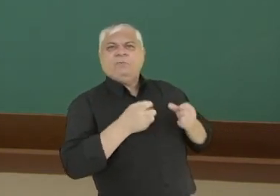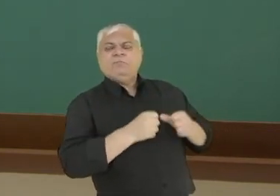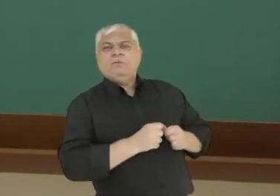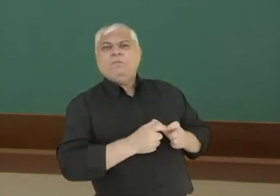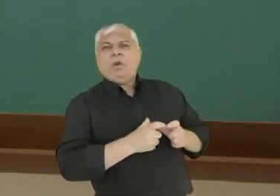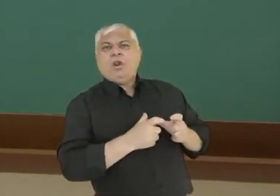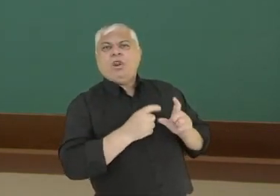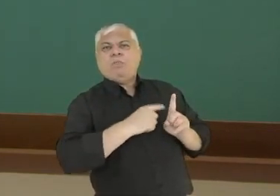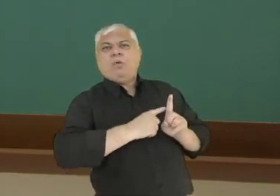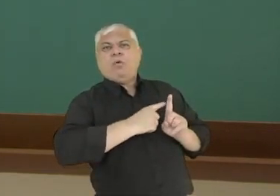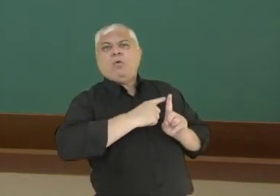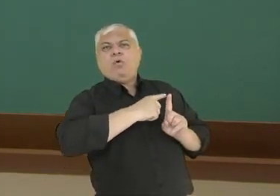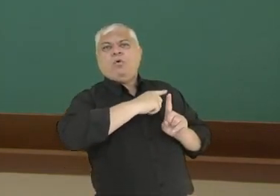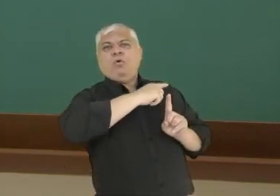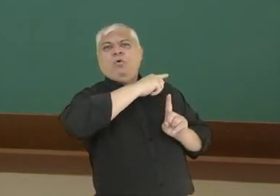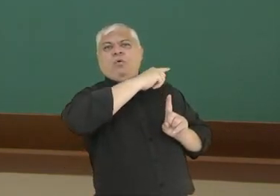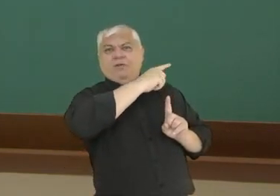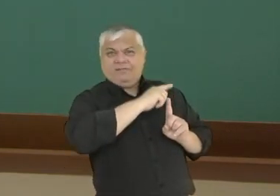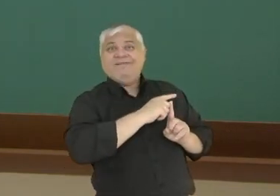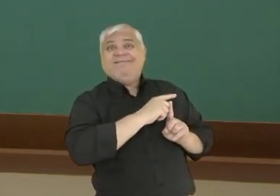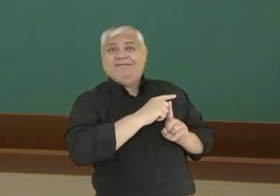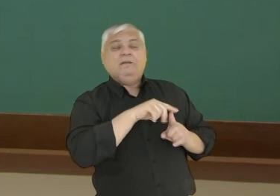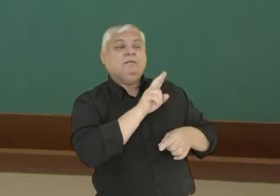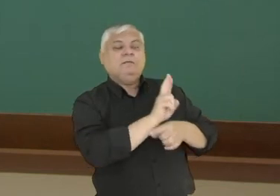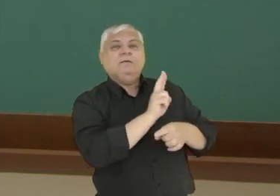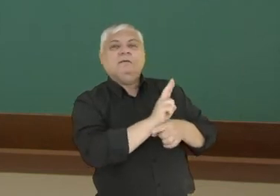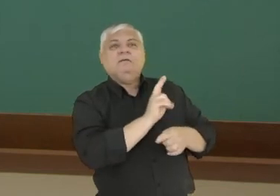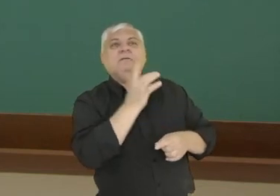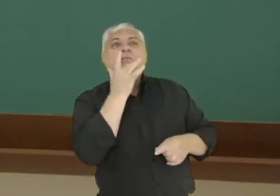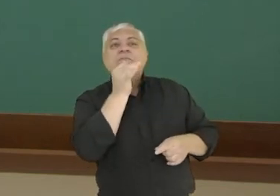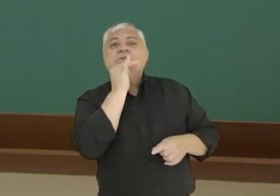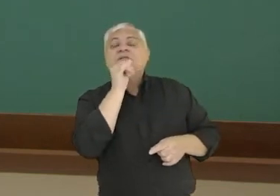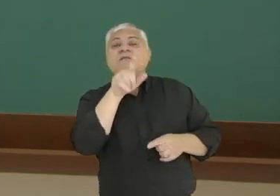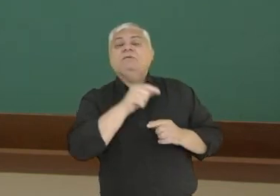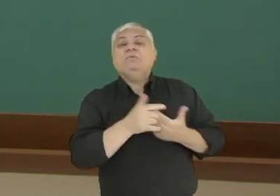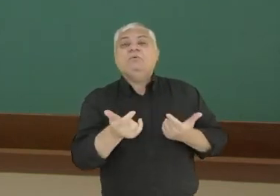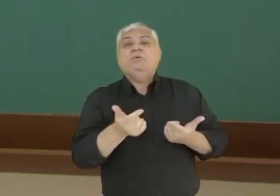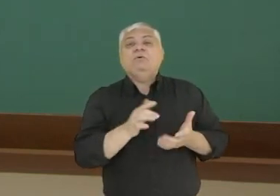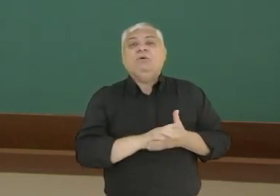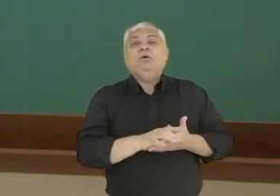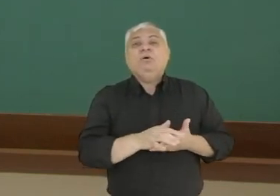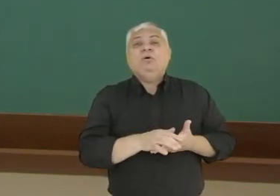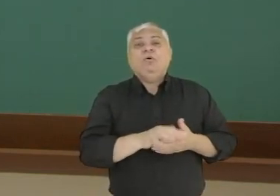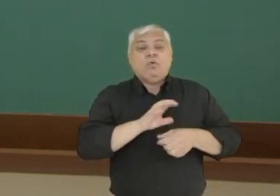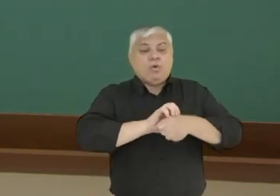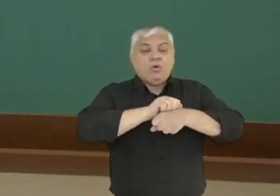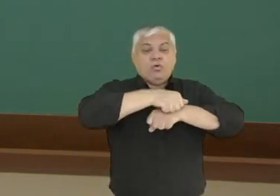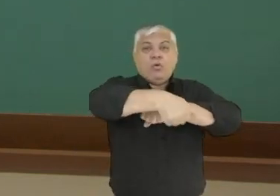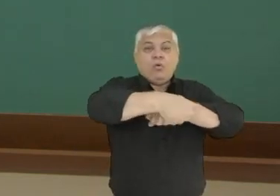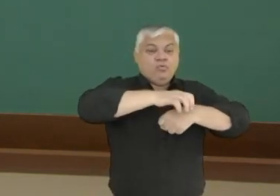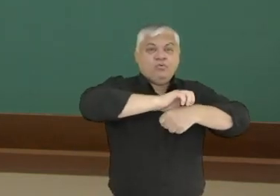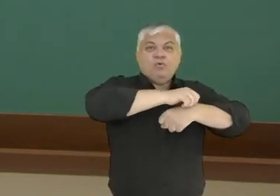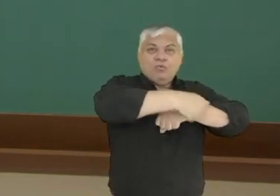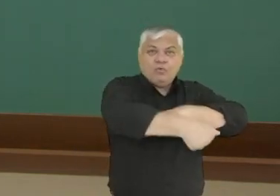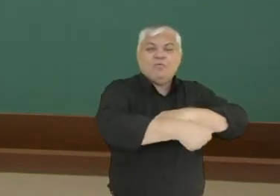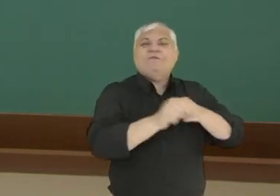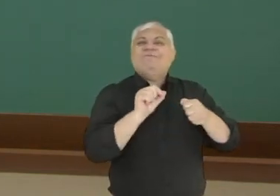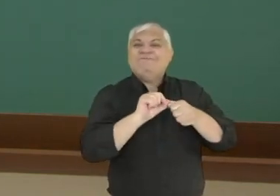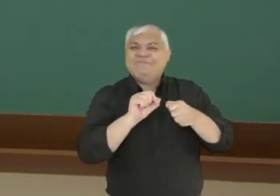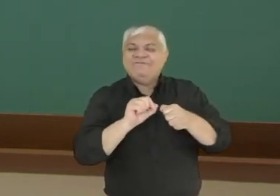A partir dessa atividade de criação de animais como o couro por exemplo que é utilizado ali na fabricação de diferentes itens